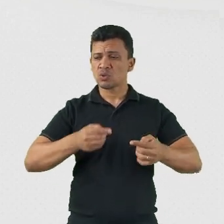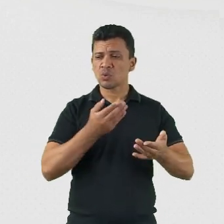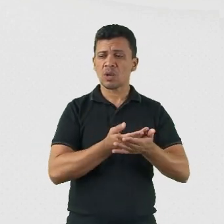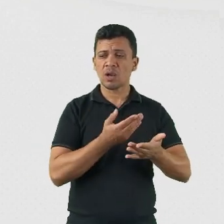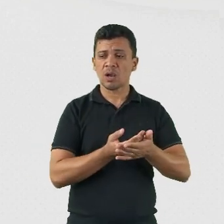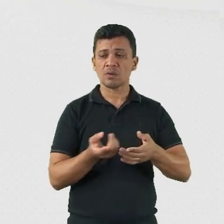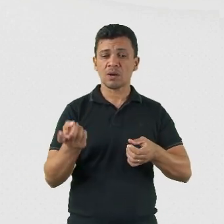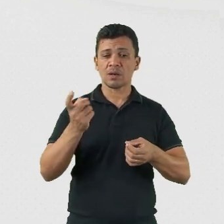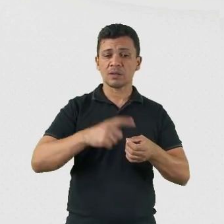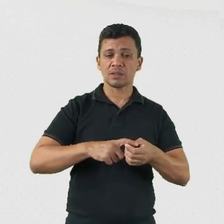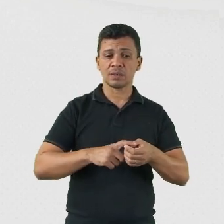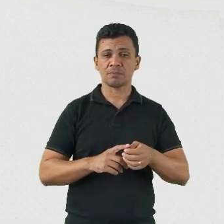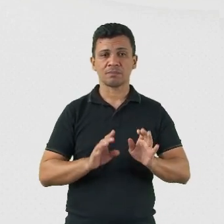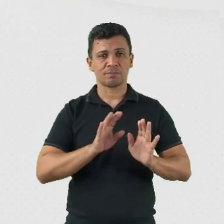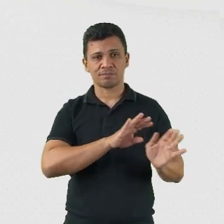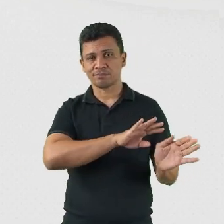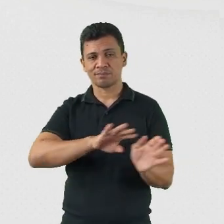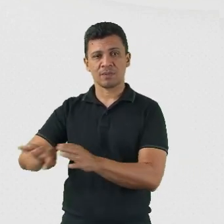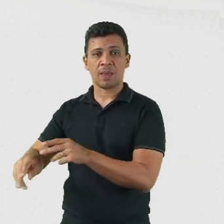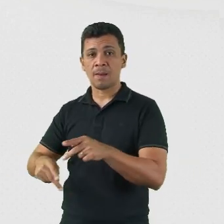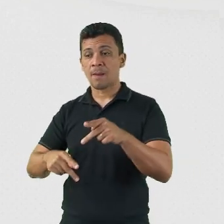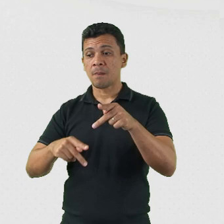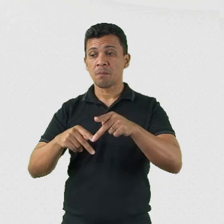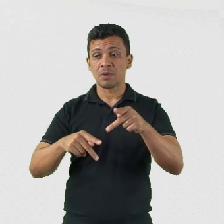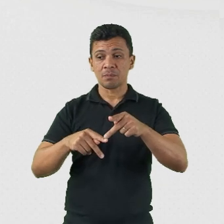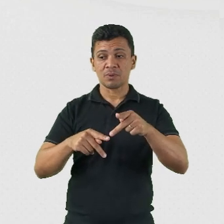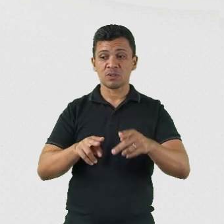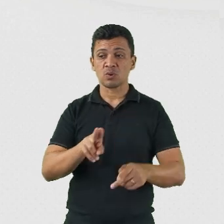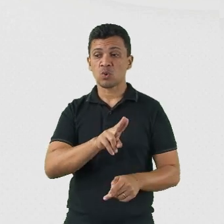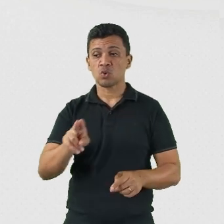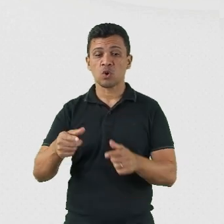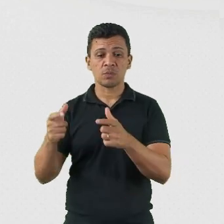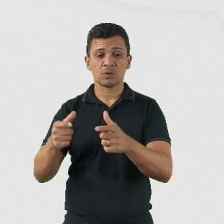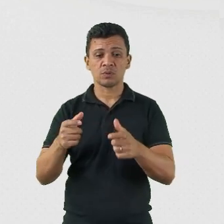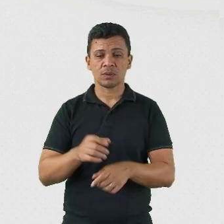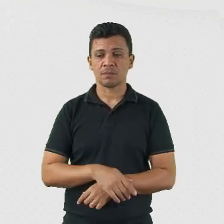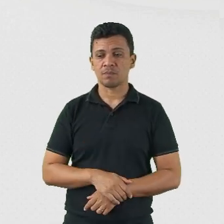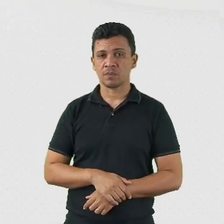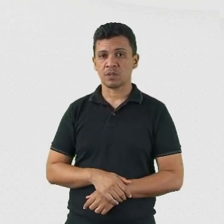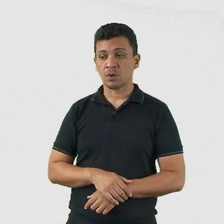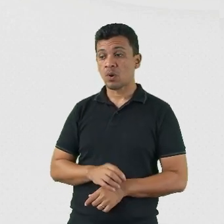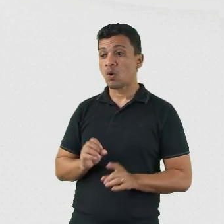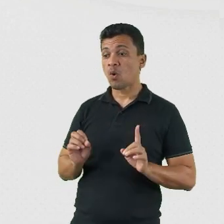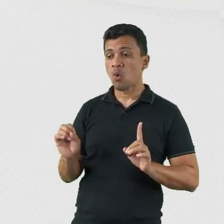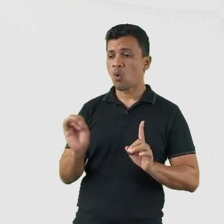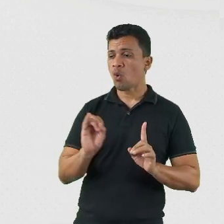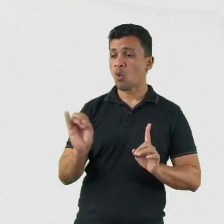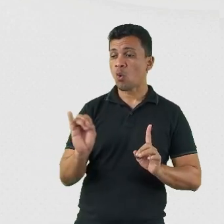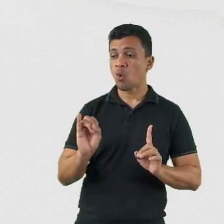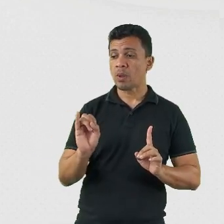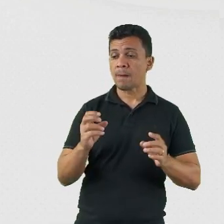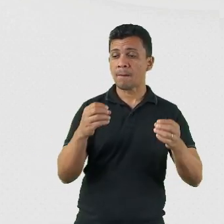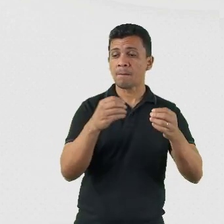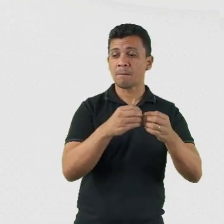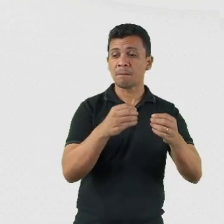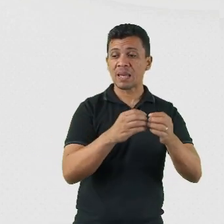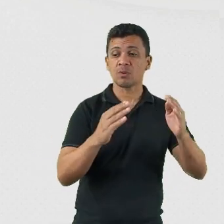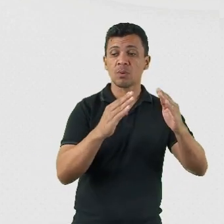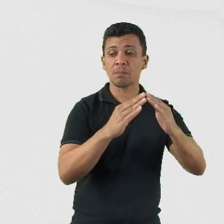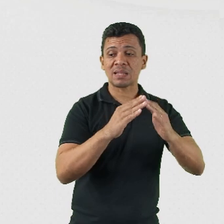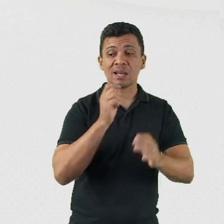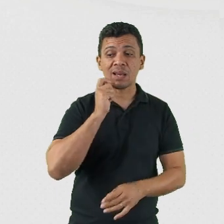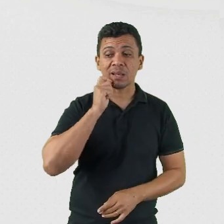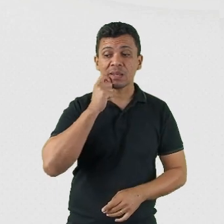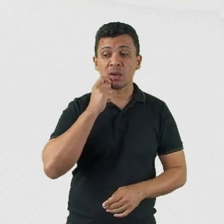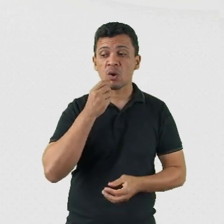anteriores. Preposição, nomes de lugares na cidade. Oi, eu estou perto da padaria. Você pode me